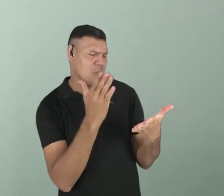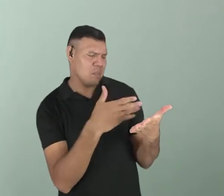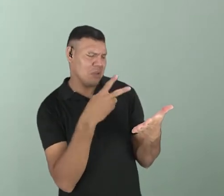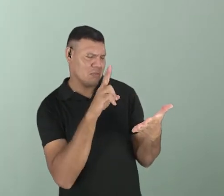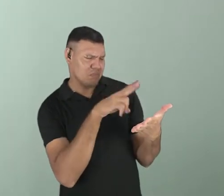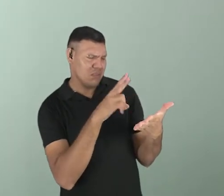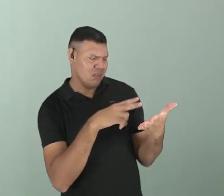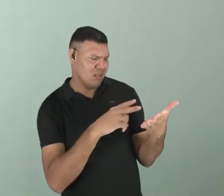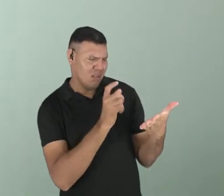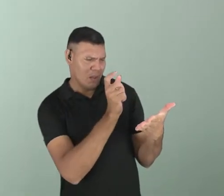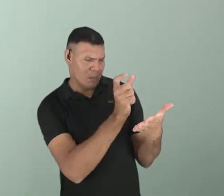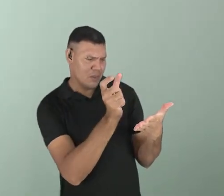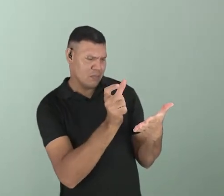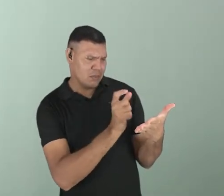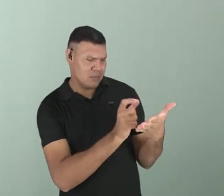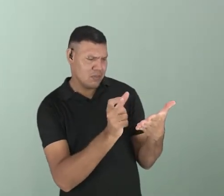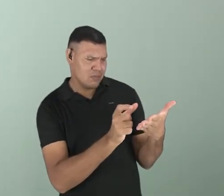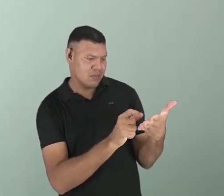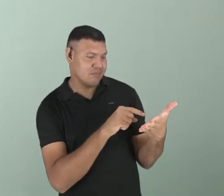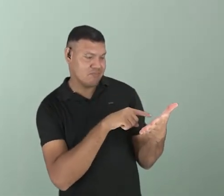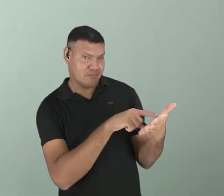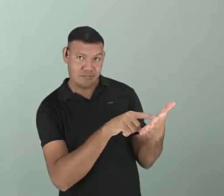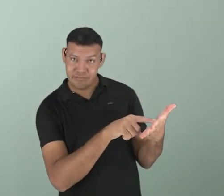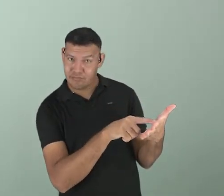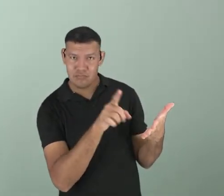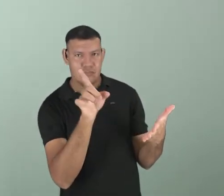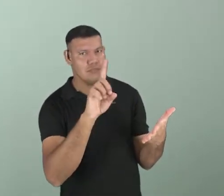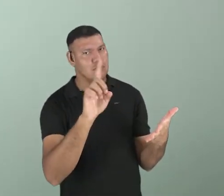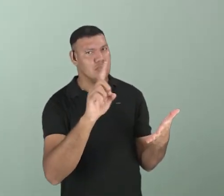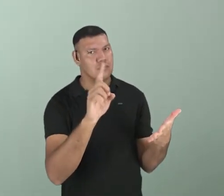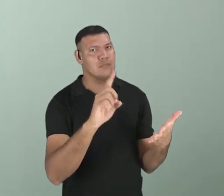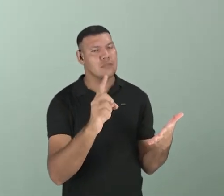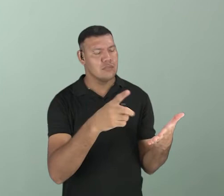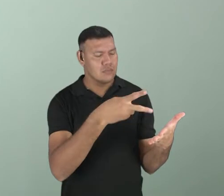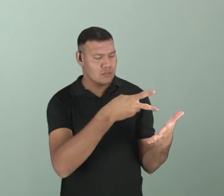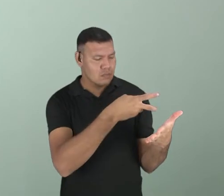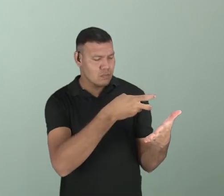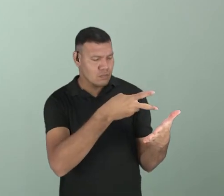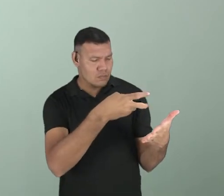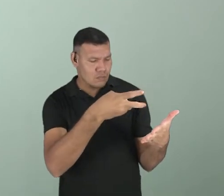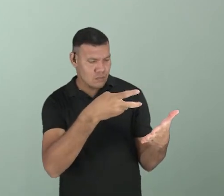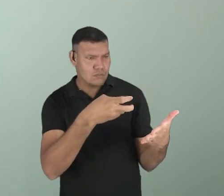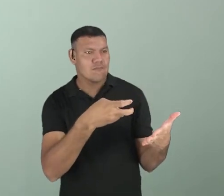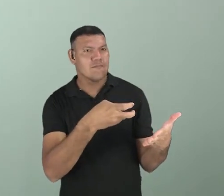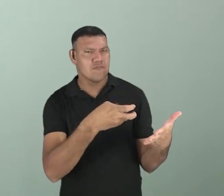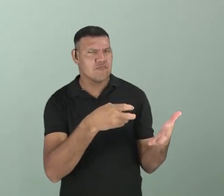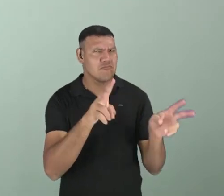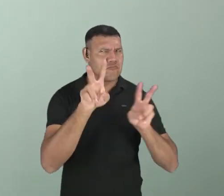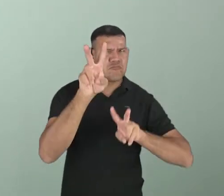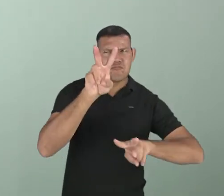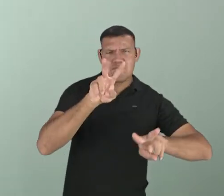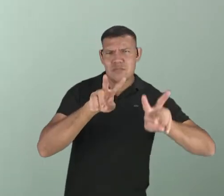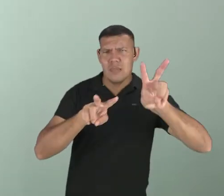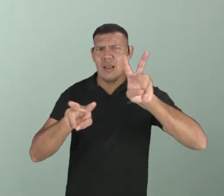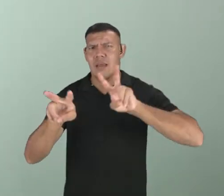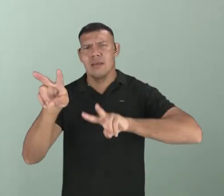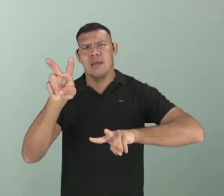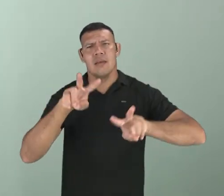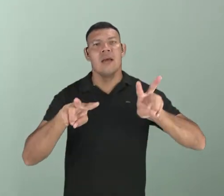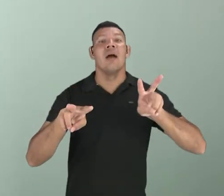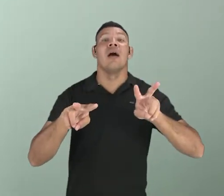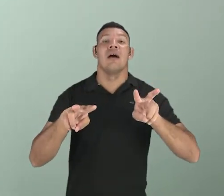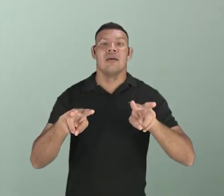e falar, dizer o que está escrito nele. É eu olhar para alguma coisa e conseguir entender aquilo, para uma imagem,